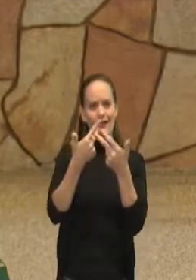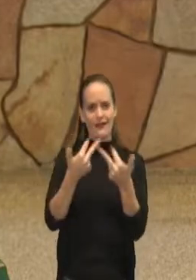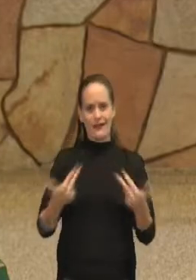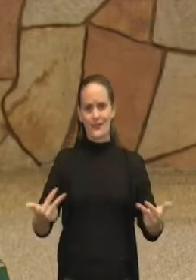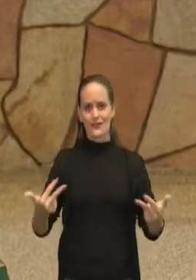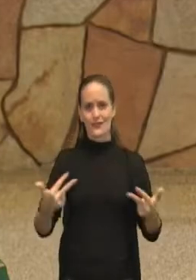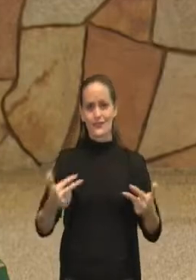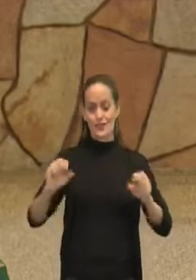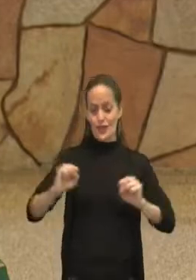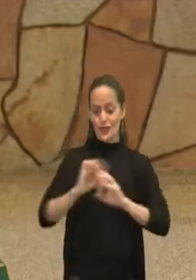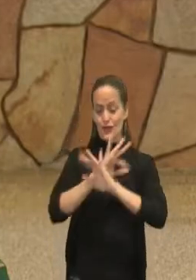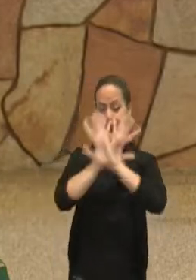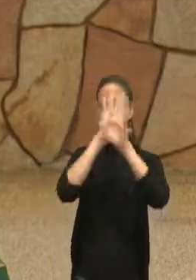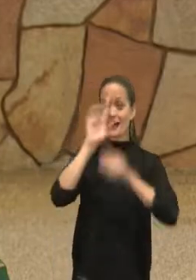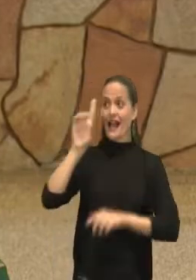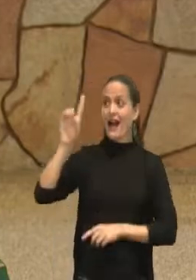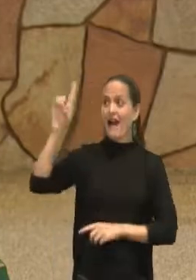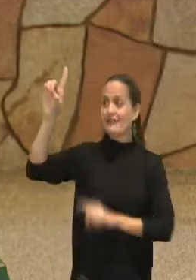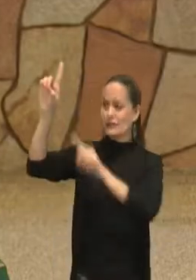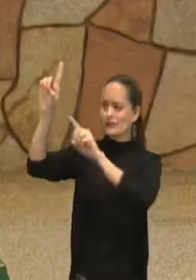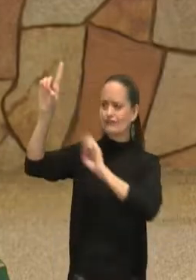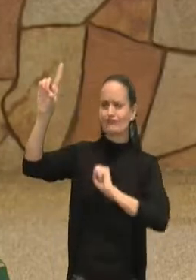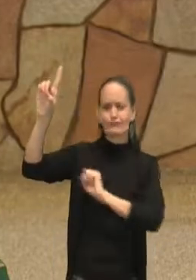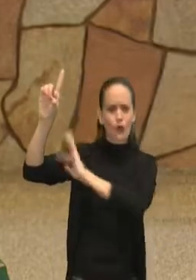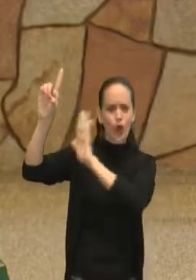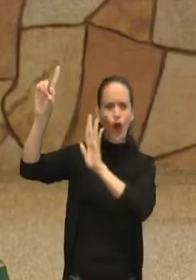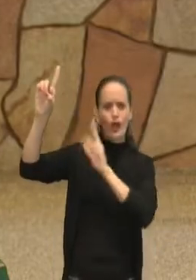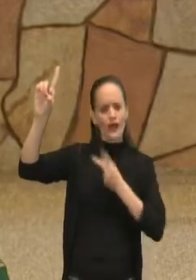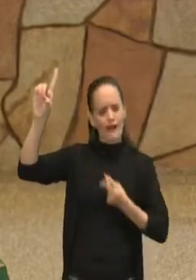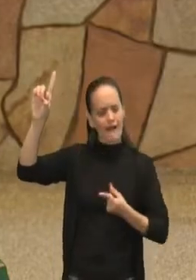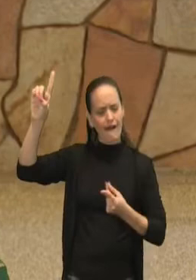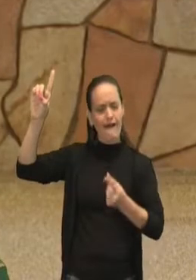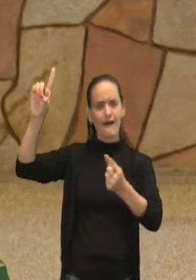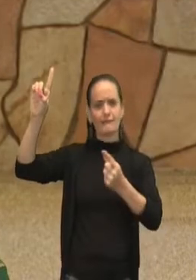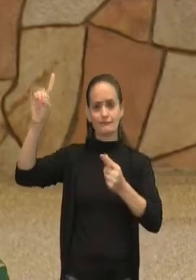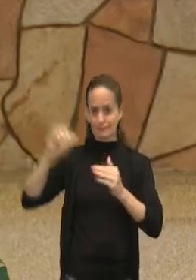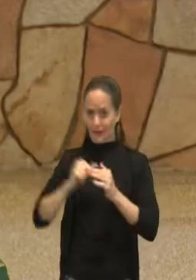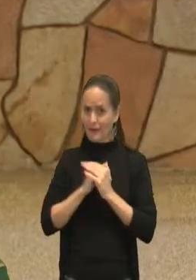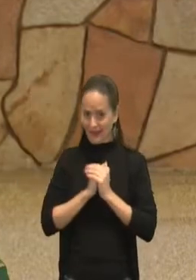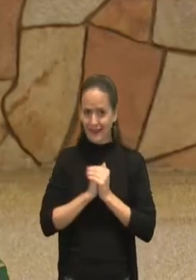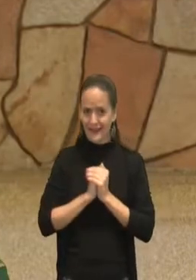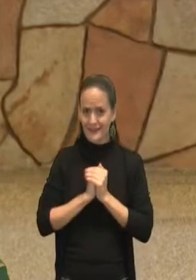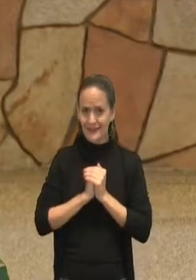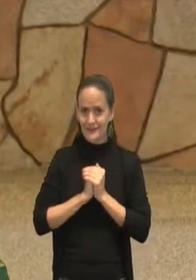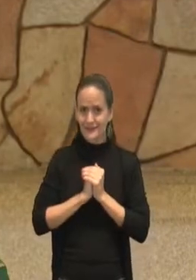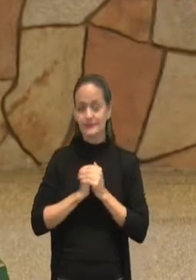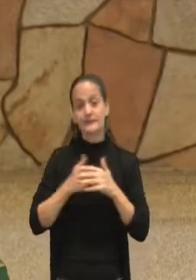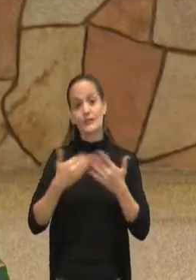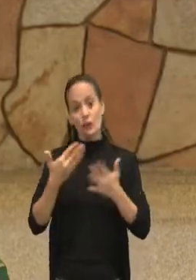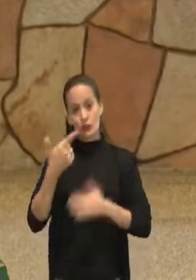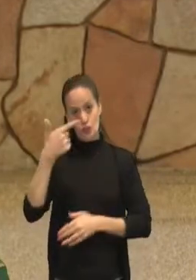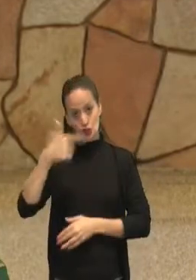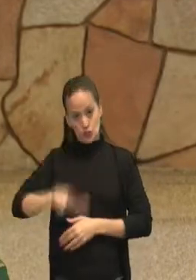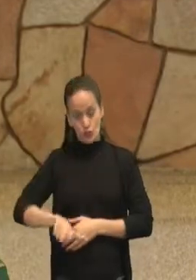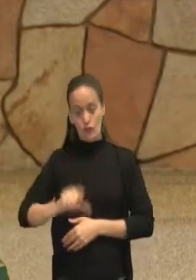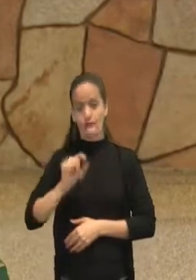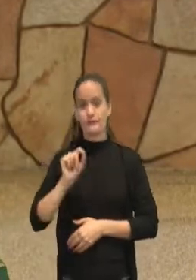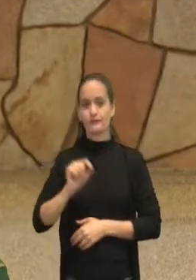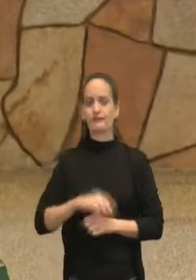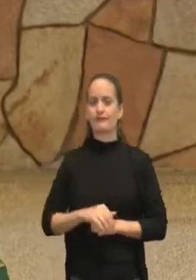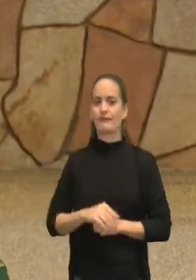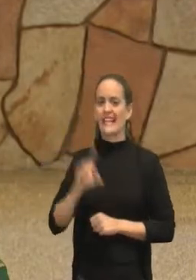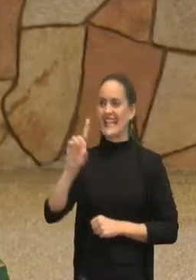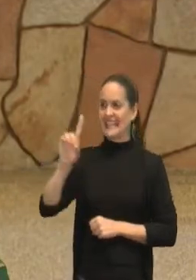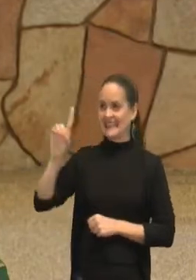coisas, glória, pois, a Ele eternamente, amém. Me permita então repetir isso,